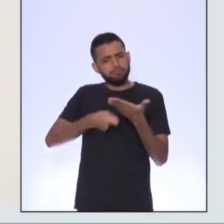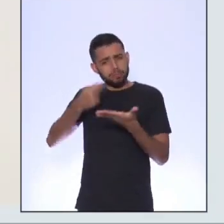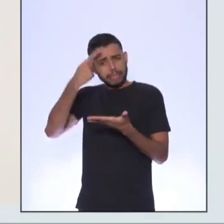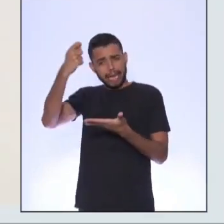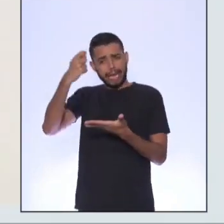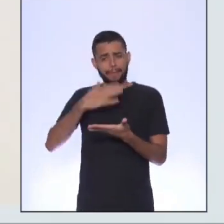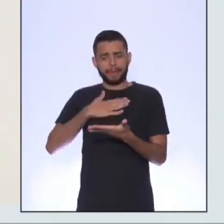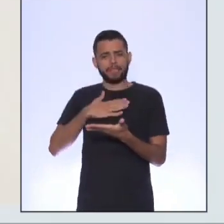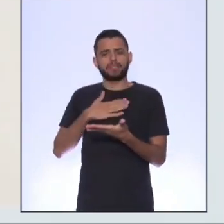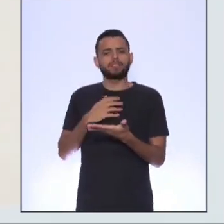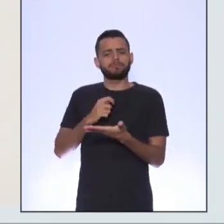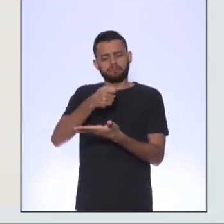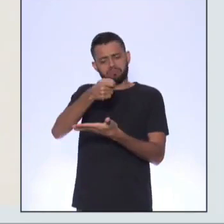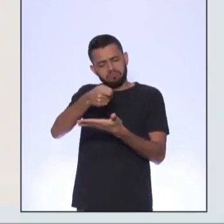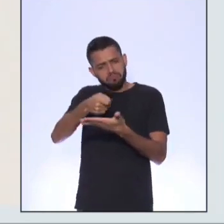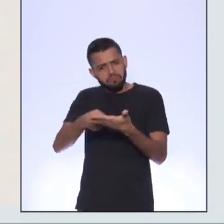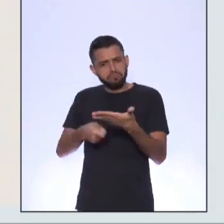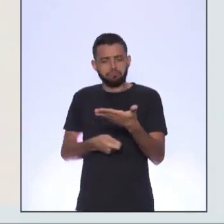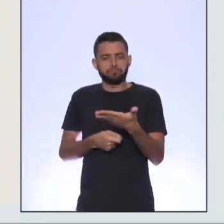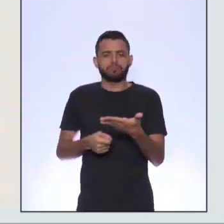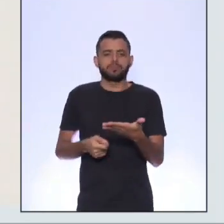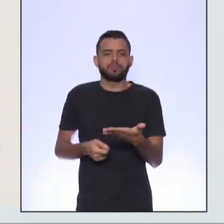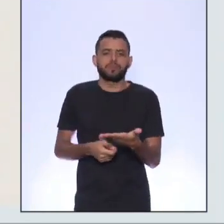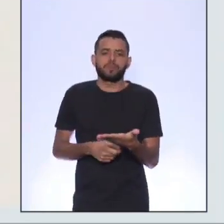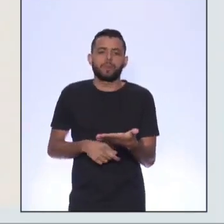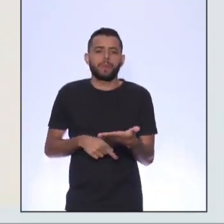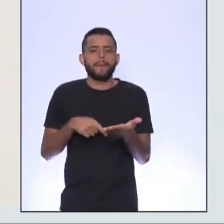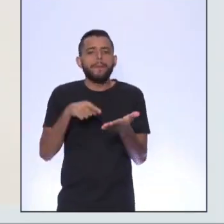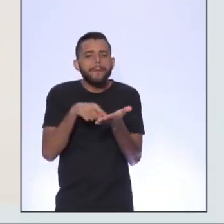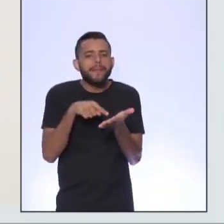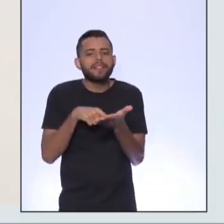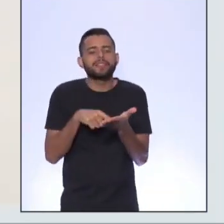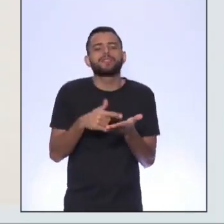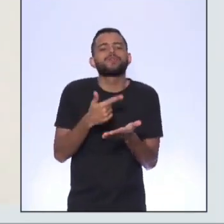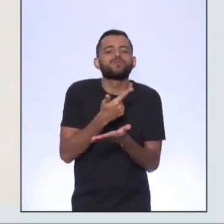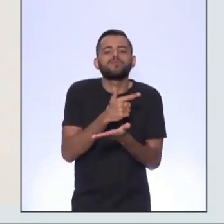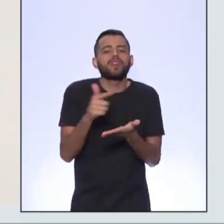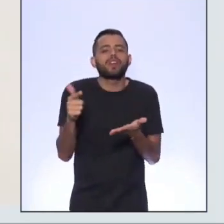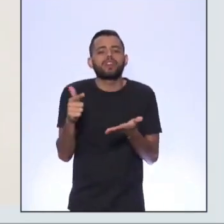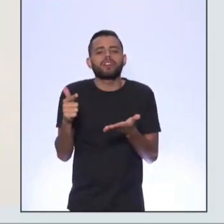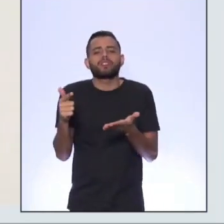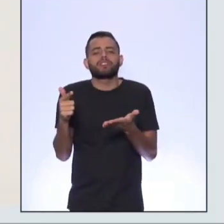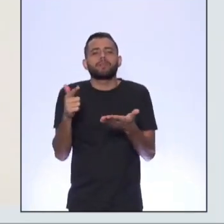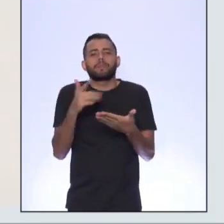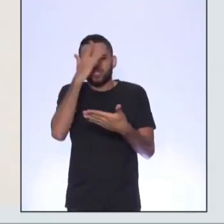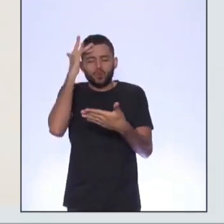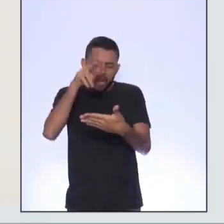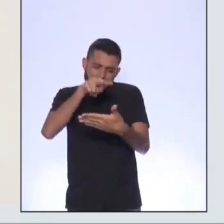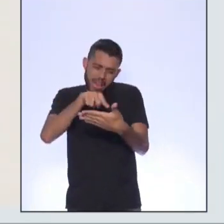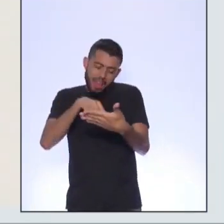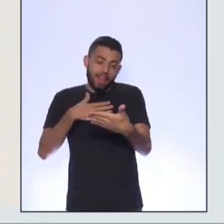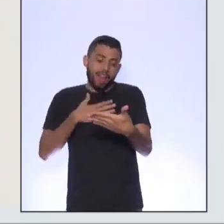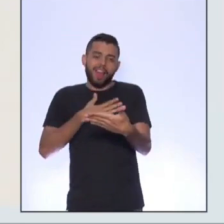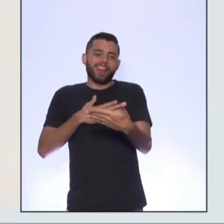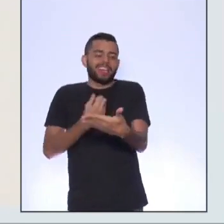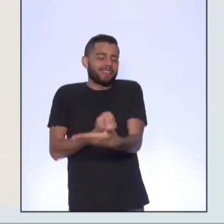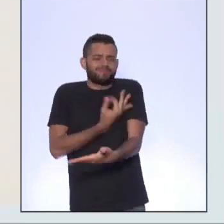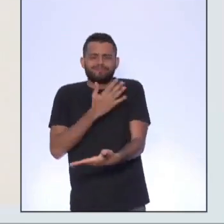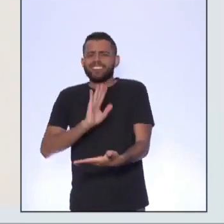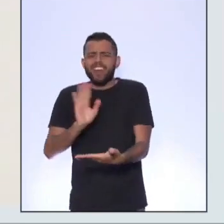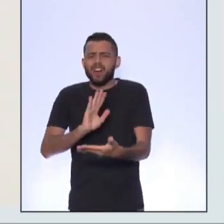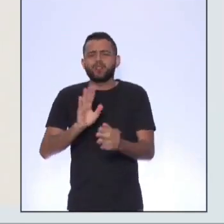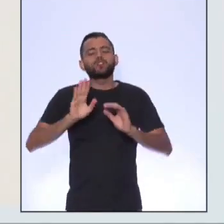enfim, não tem essa preocupação em despertar prazer no leitor, e sim de informar,